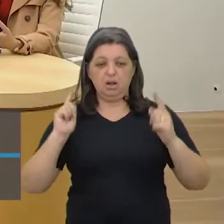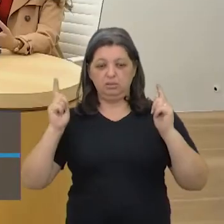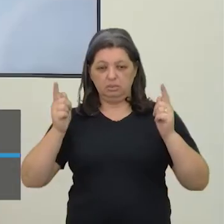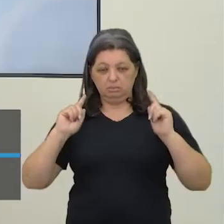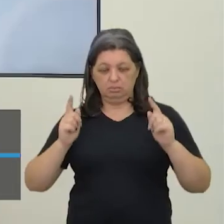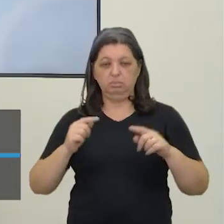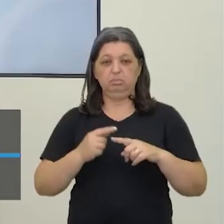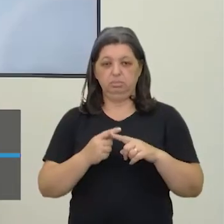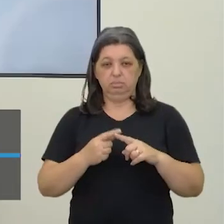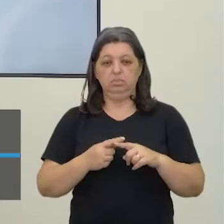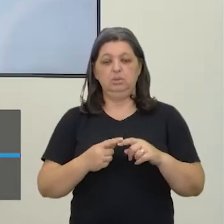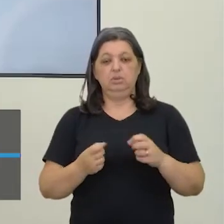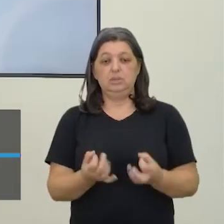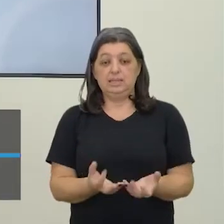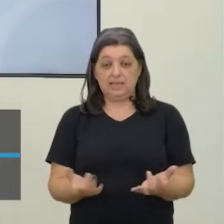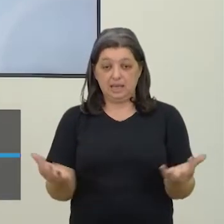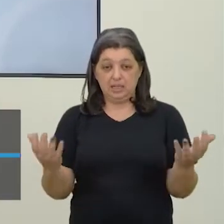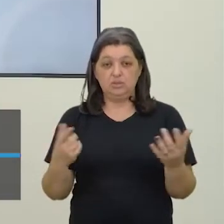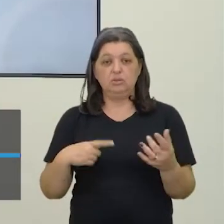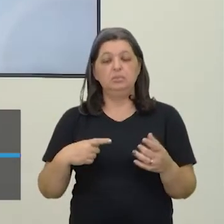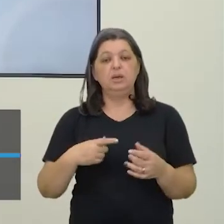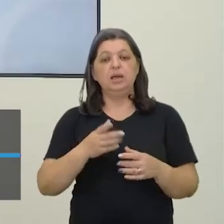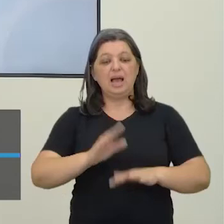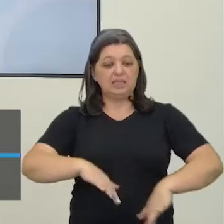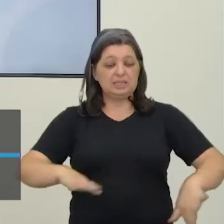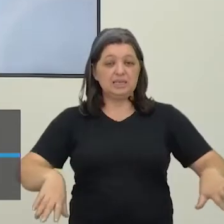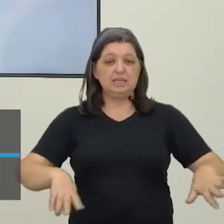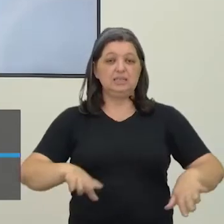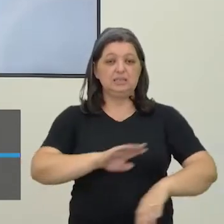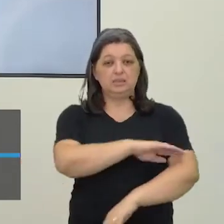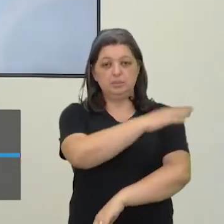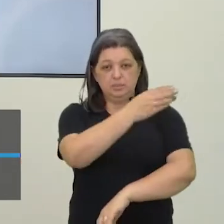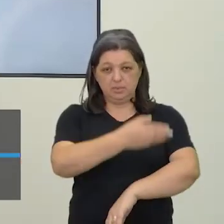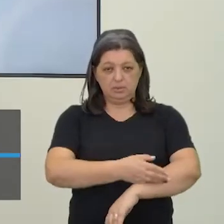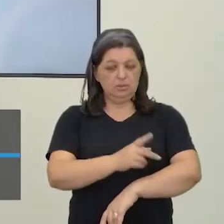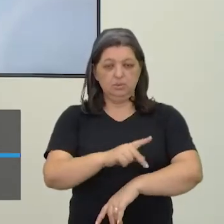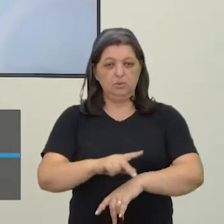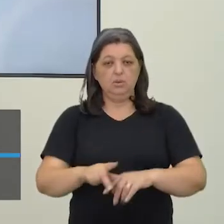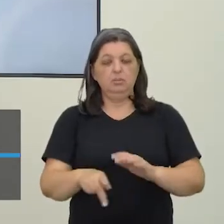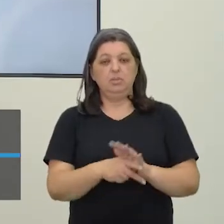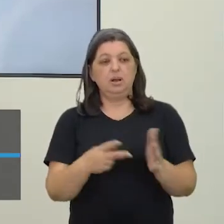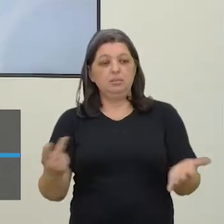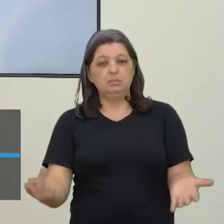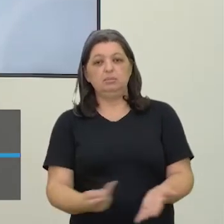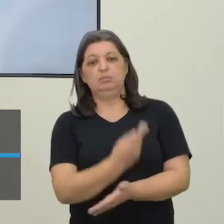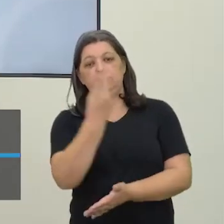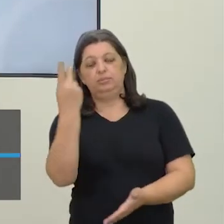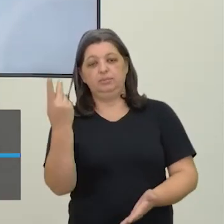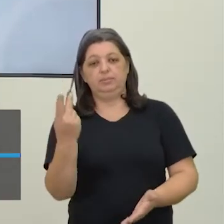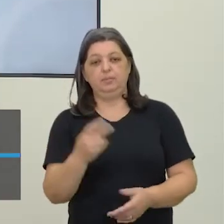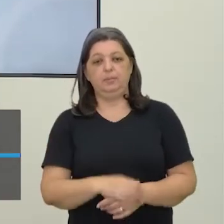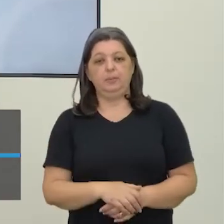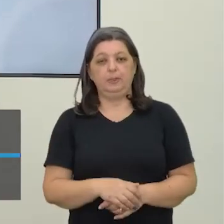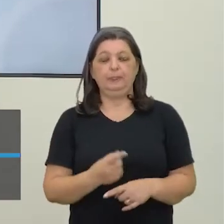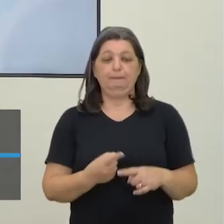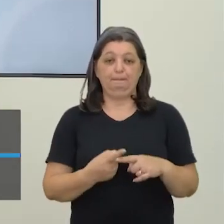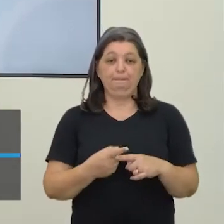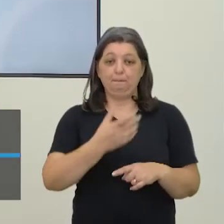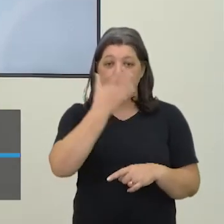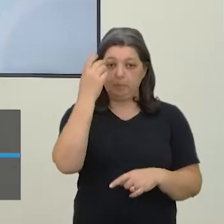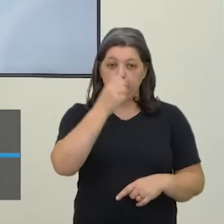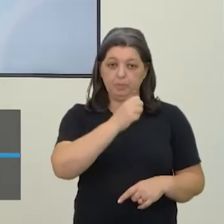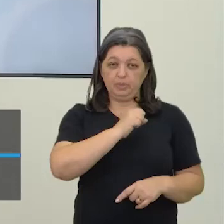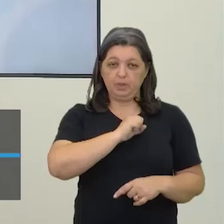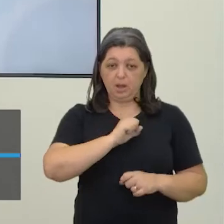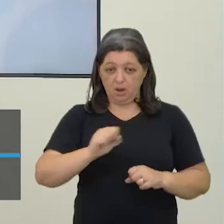por exemplo, a questão dos meninos presos na caverna não chegou a ser uma tragédia grandiosa, né? É porque um dos heróis, uma das pessoas que morreu,